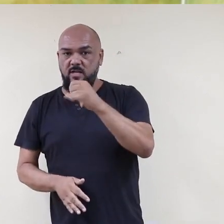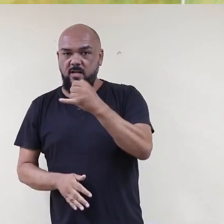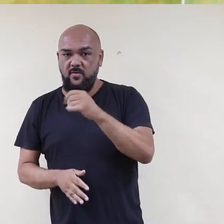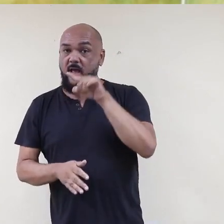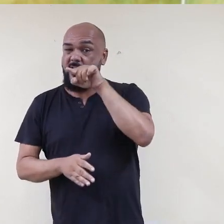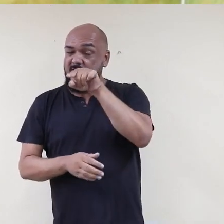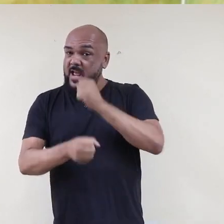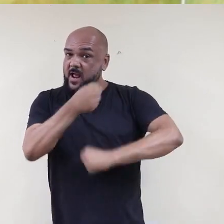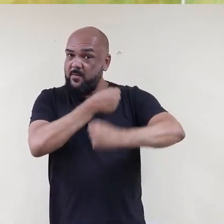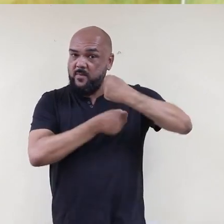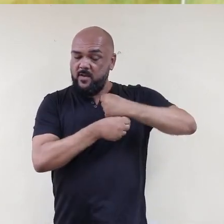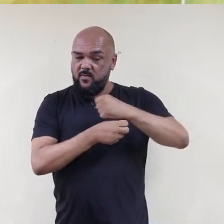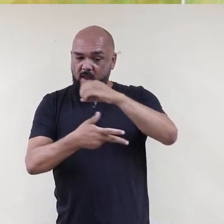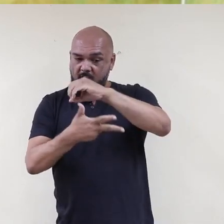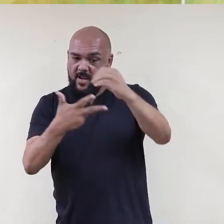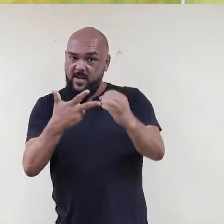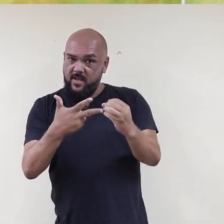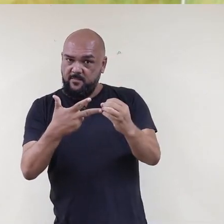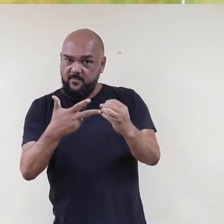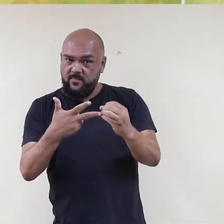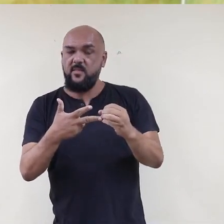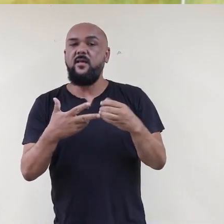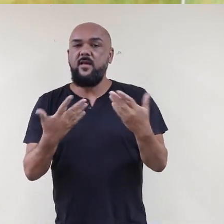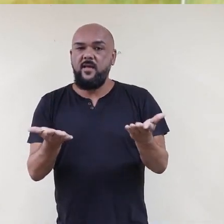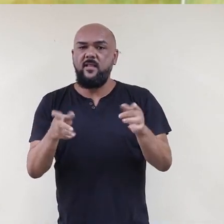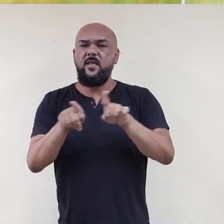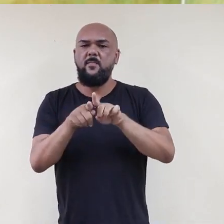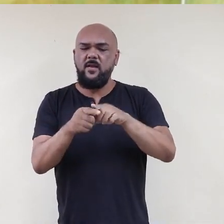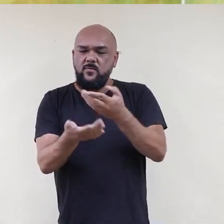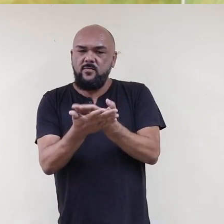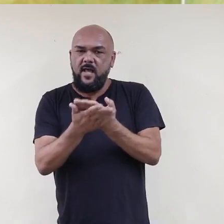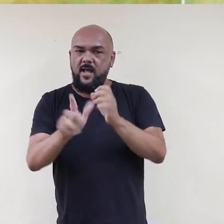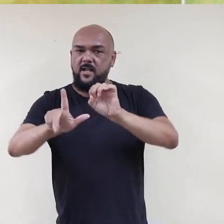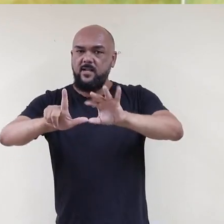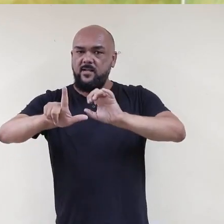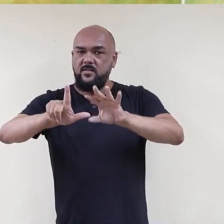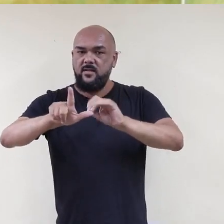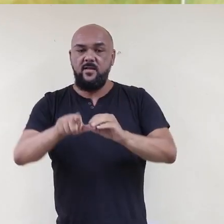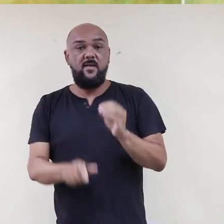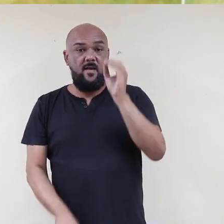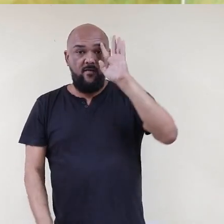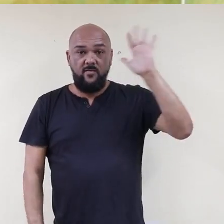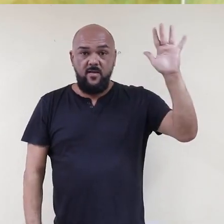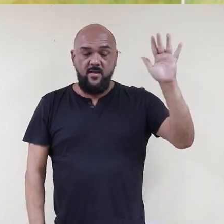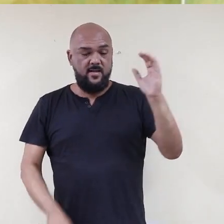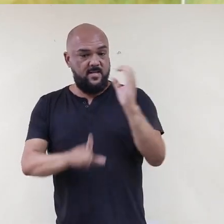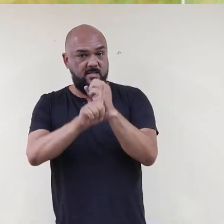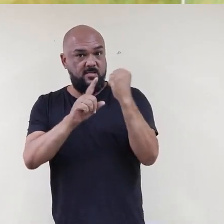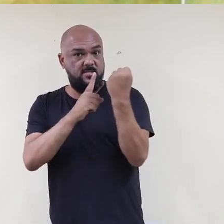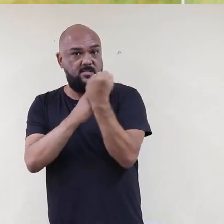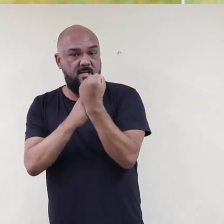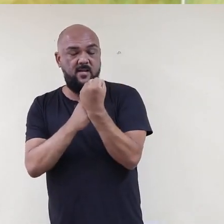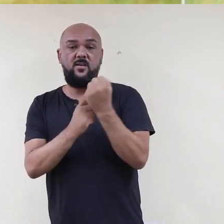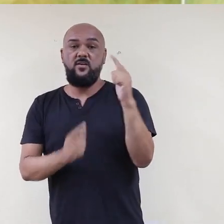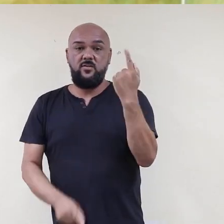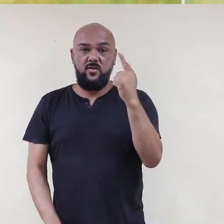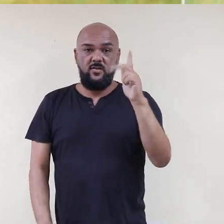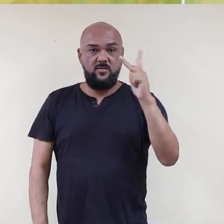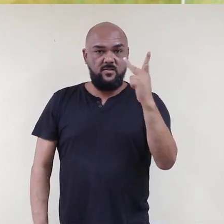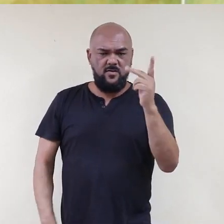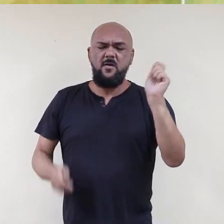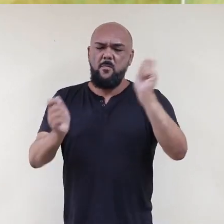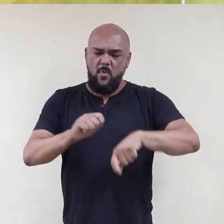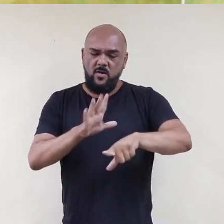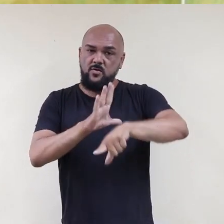2019 quem quer cursar licenciatura nas áreas de ciências sociais filosofia geografia história já pode selecionar o